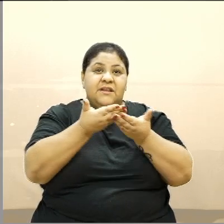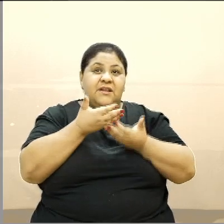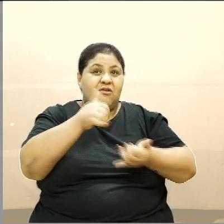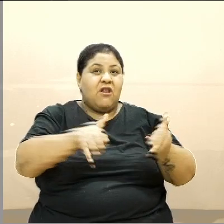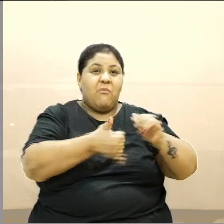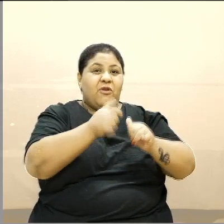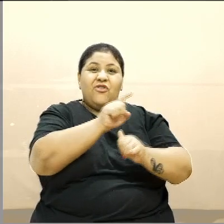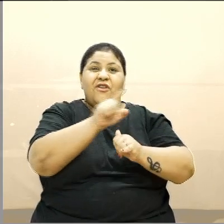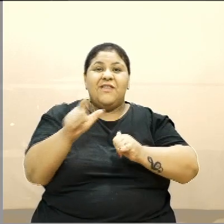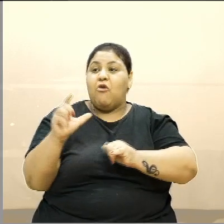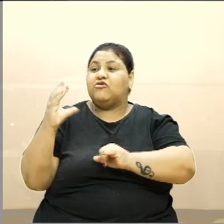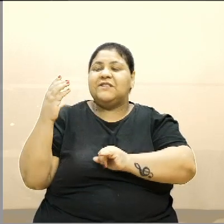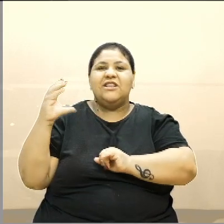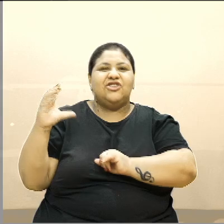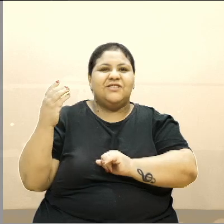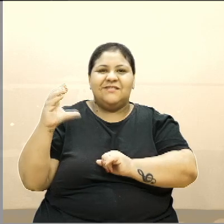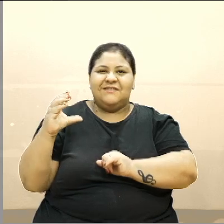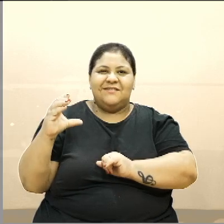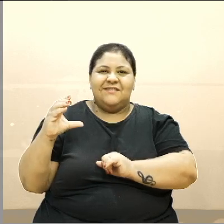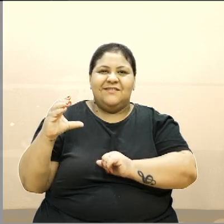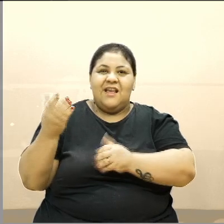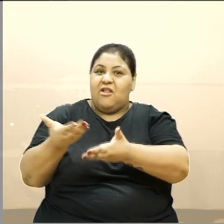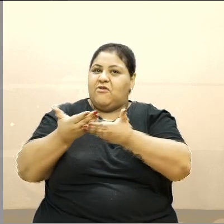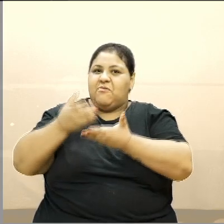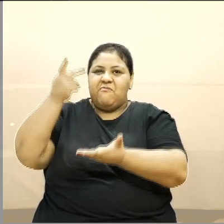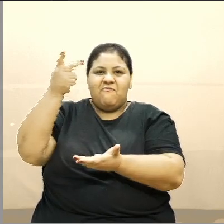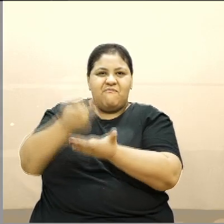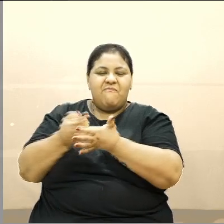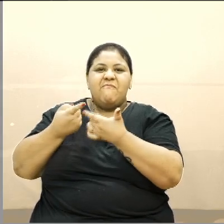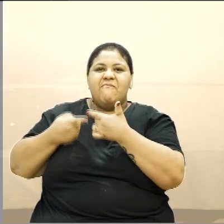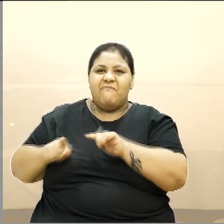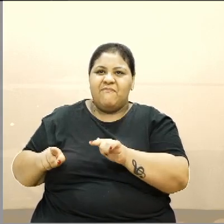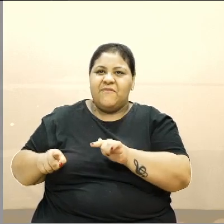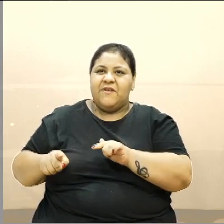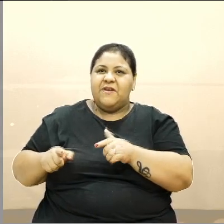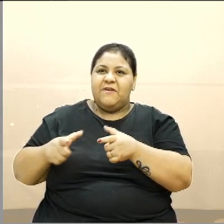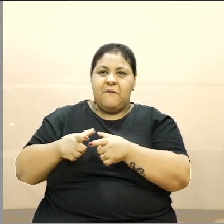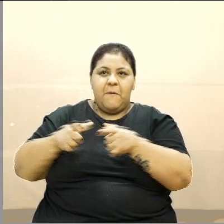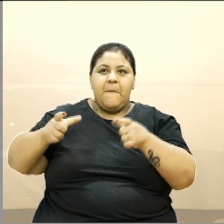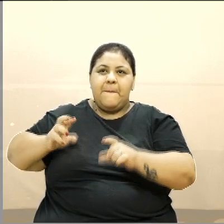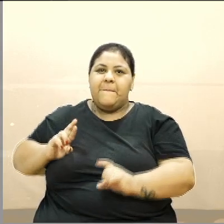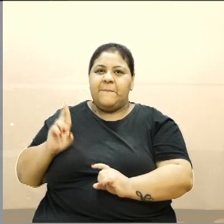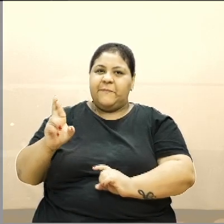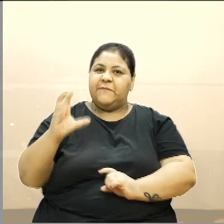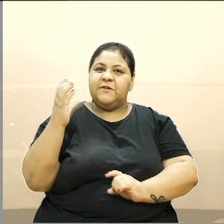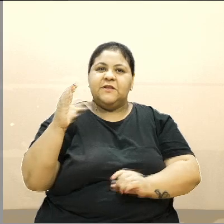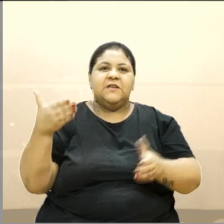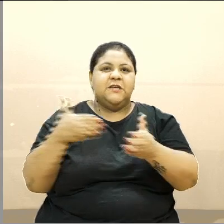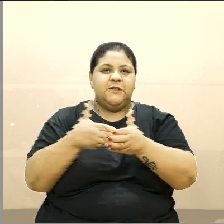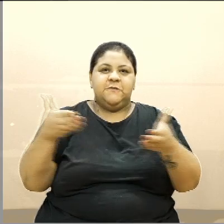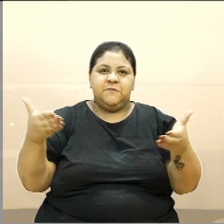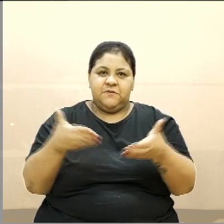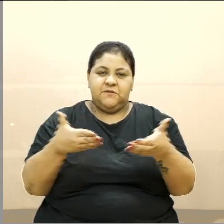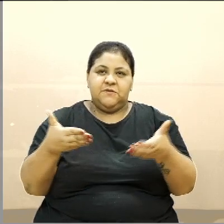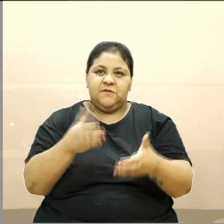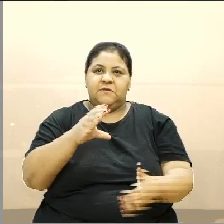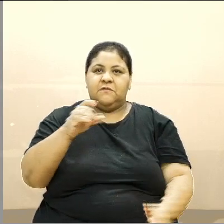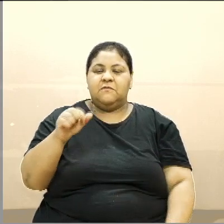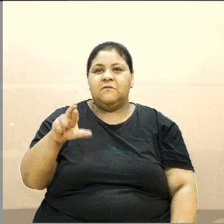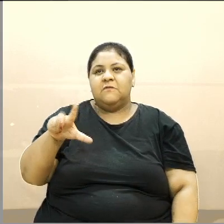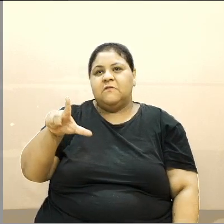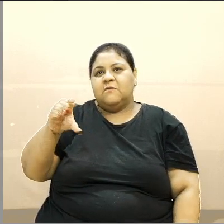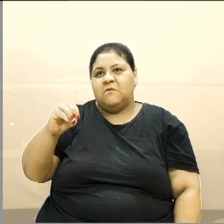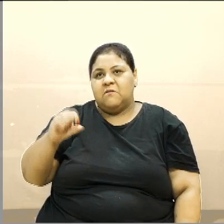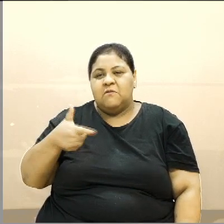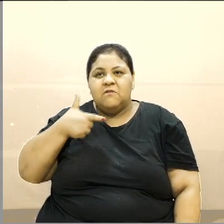e não o cientista, né? Então, ele não acabou recebendo, mas ele é o nosso maior representante da ciência até hoje. A gente tem o Carlos Chagas, que